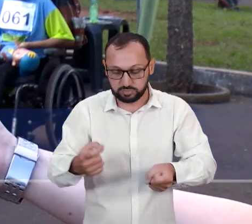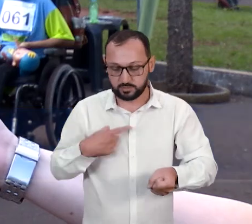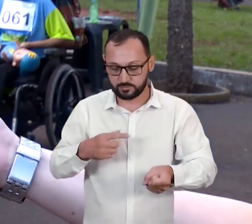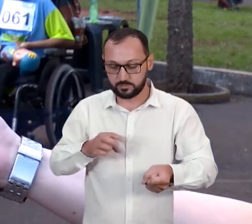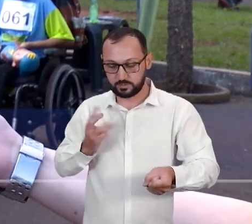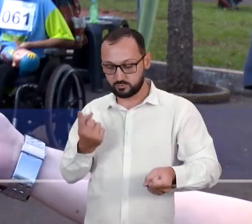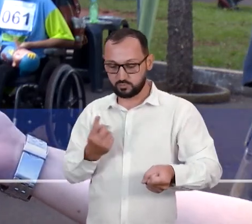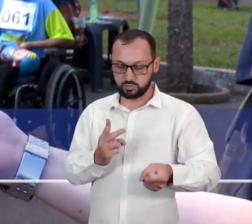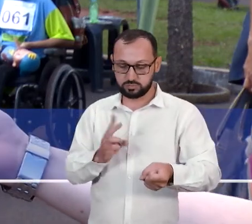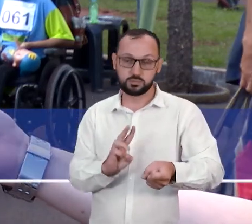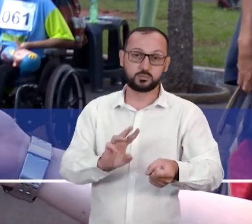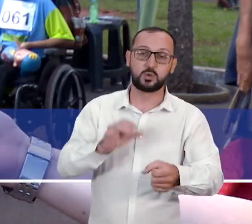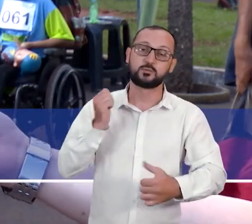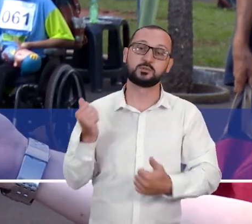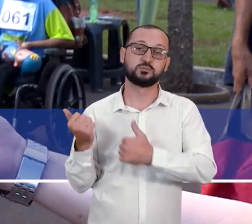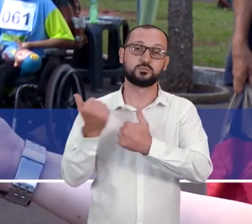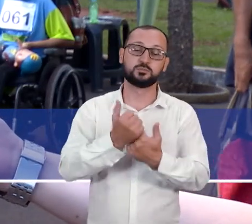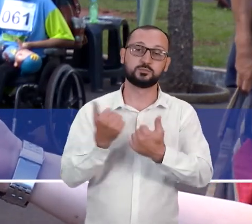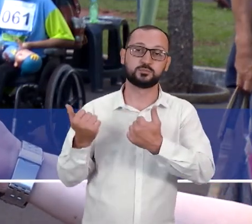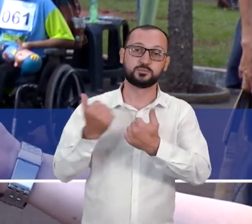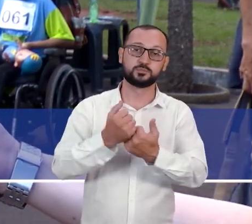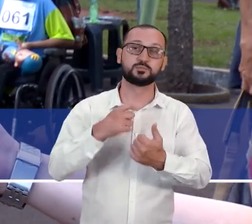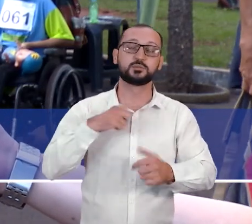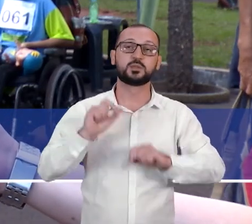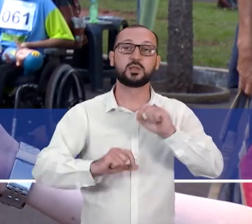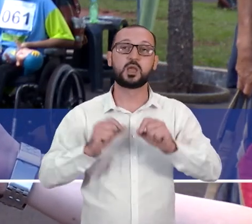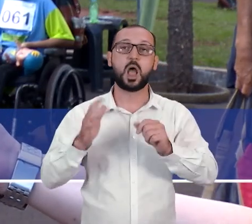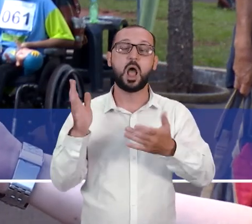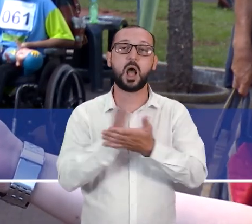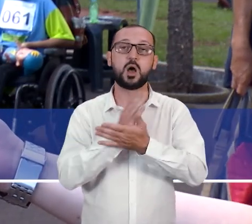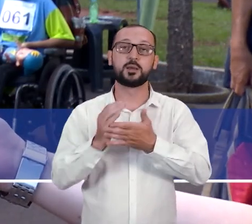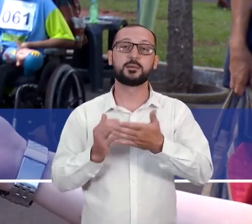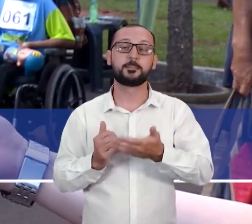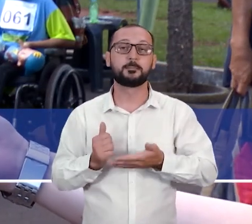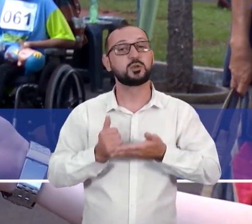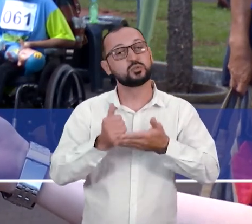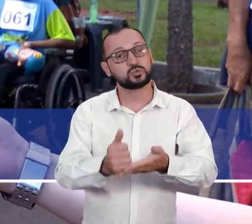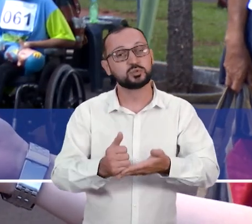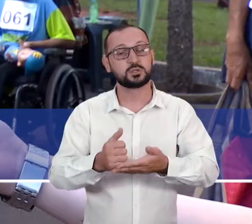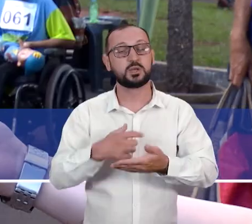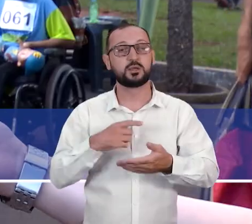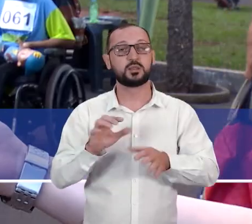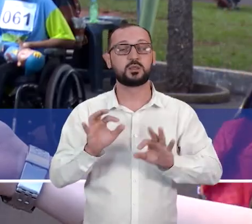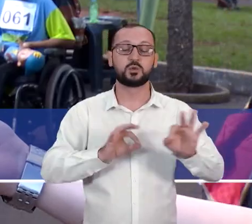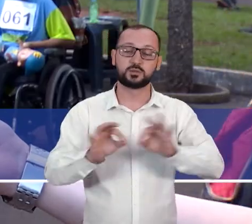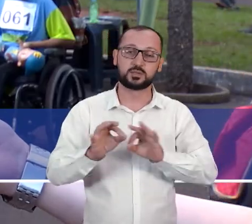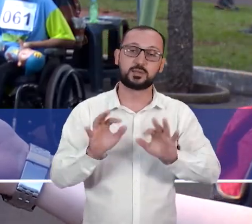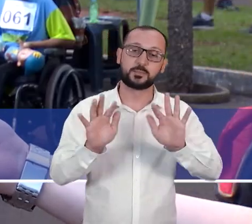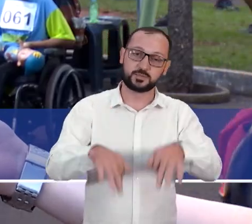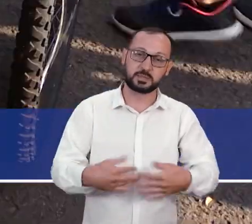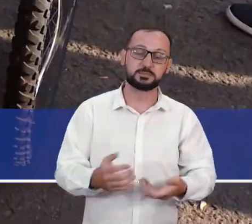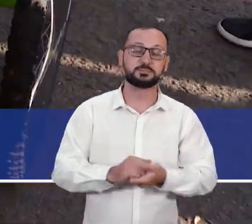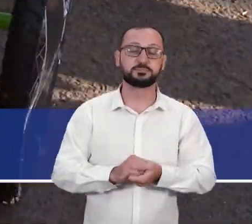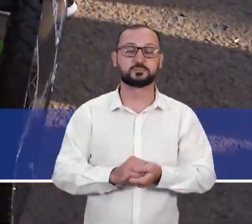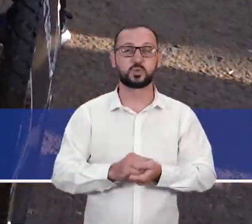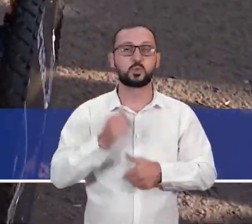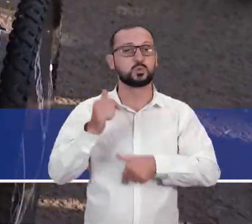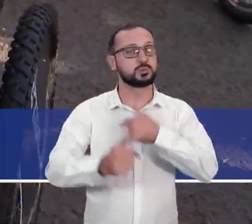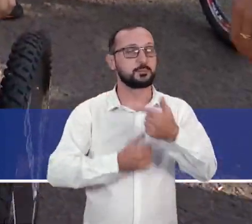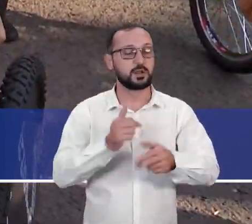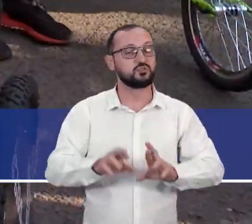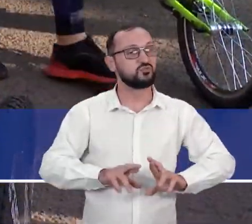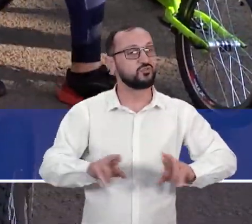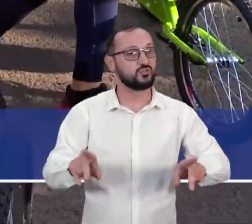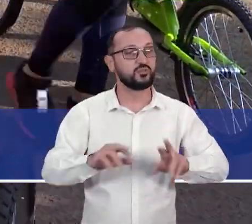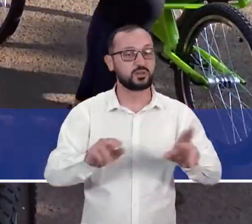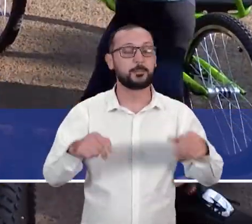triciclo. Caso alguém venha ter alguma dificuldade, algum problema, já tem alguém ali para ajudar a conduzir e terminar a prova. Um trabalho